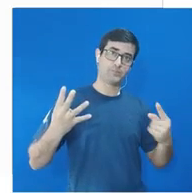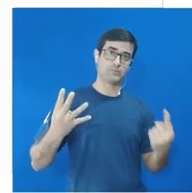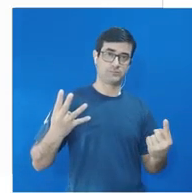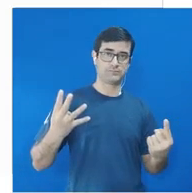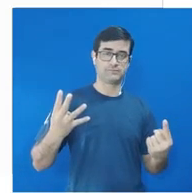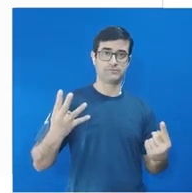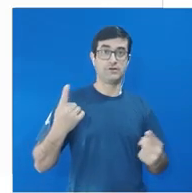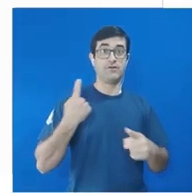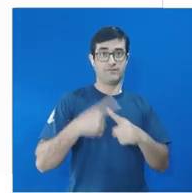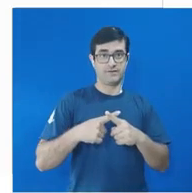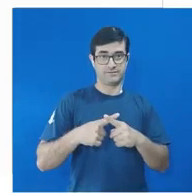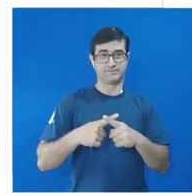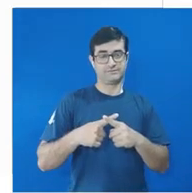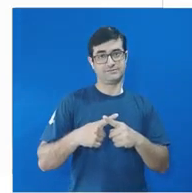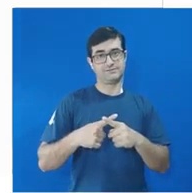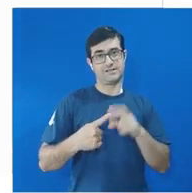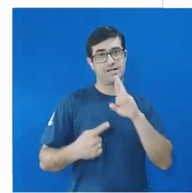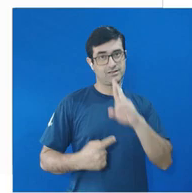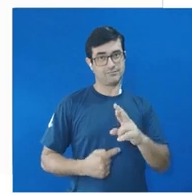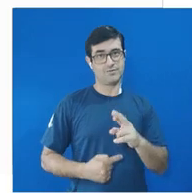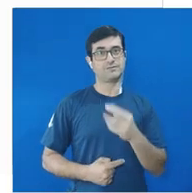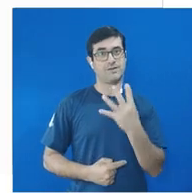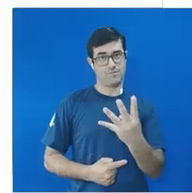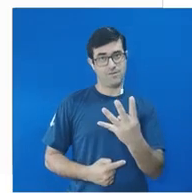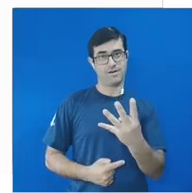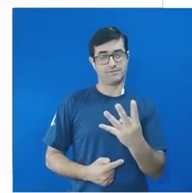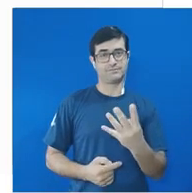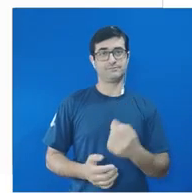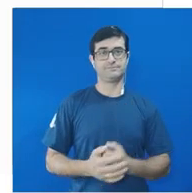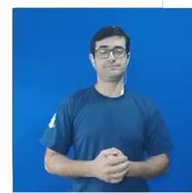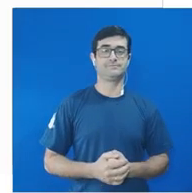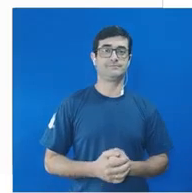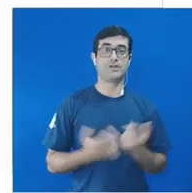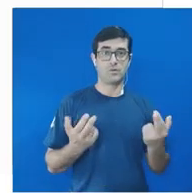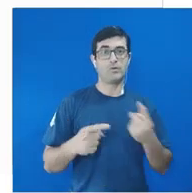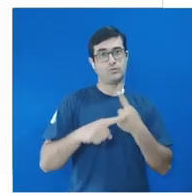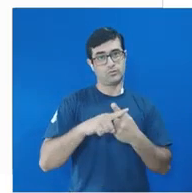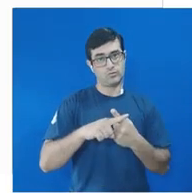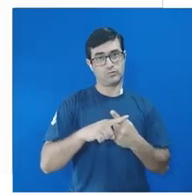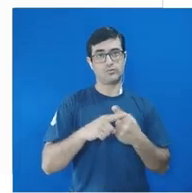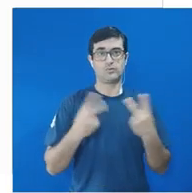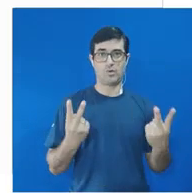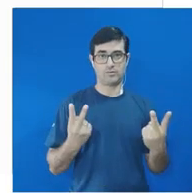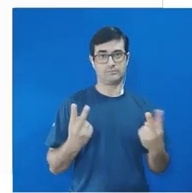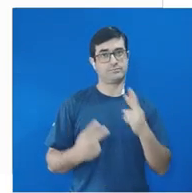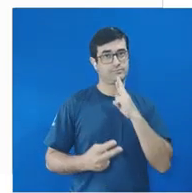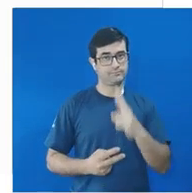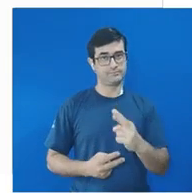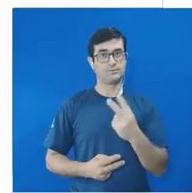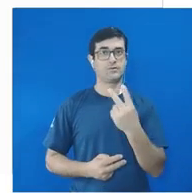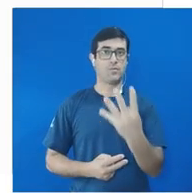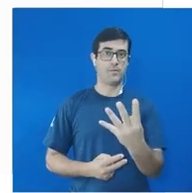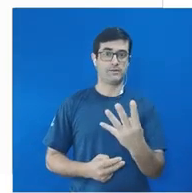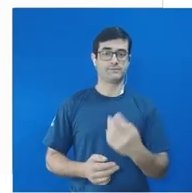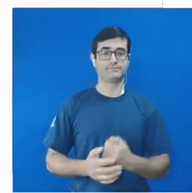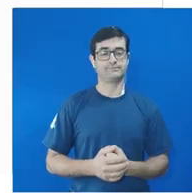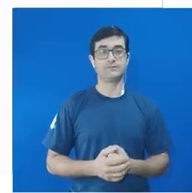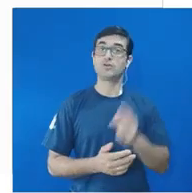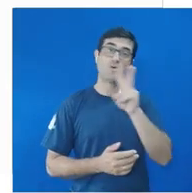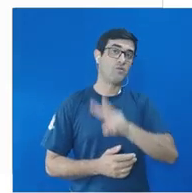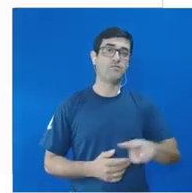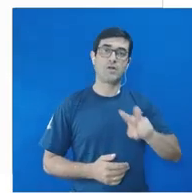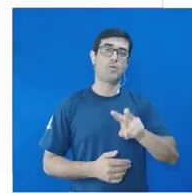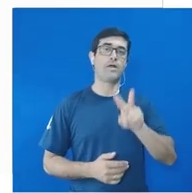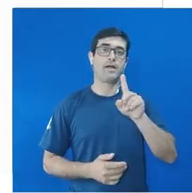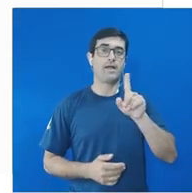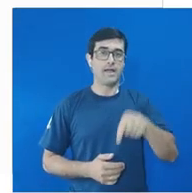4. Da mesma forma que 2 vezes 2 também dá 4. Então, o valor aqui, vamos dizer que seja 4, ele é fixo.